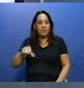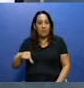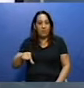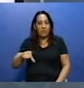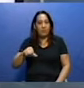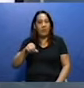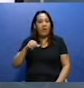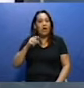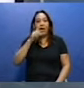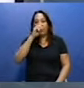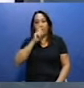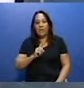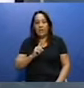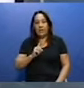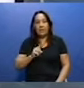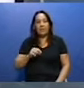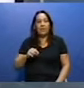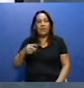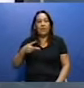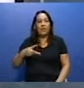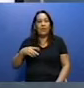19, amarela.